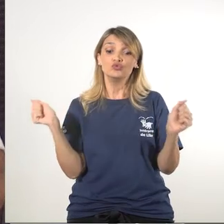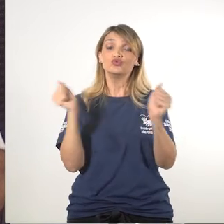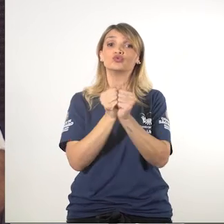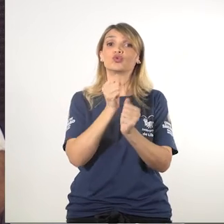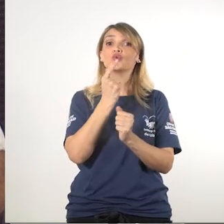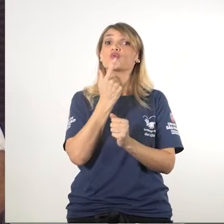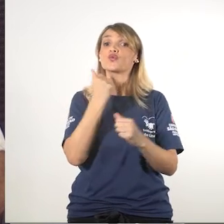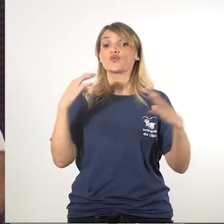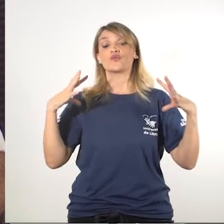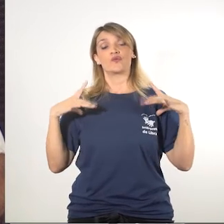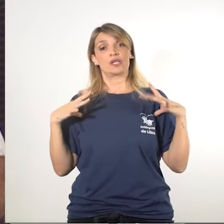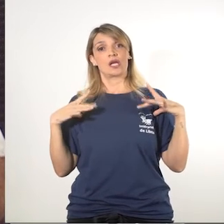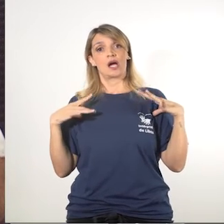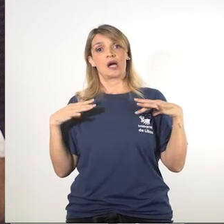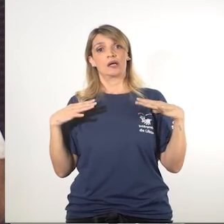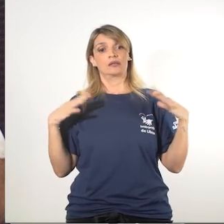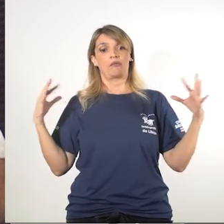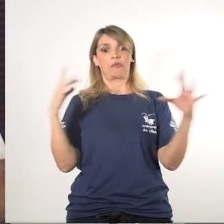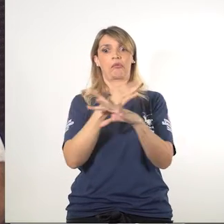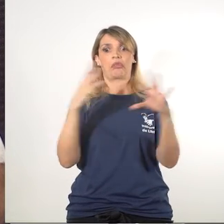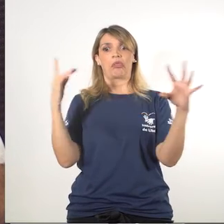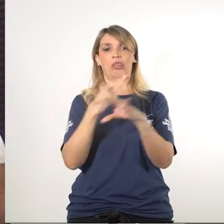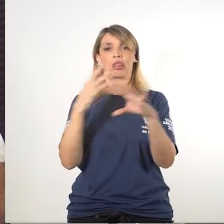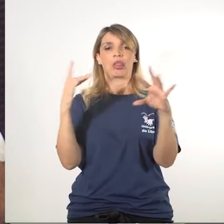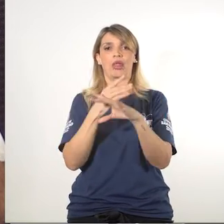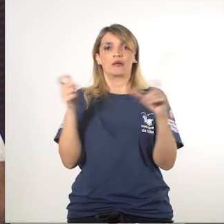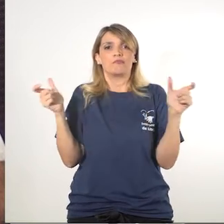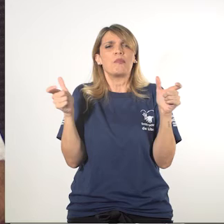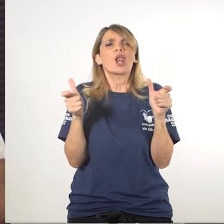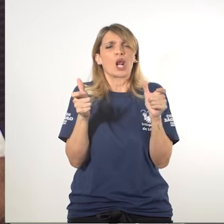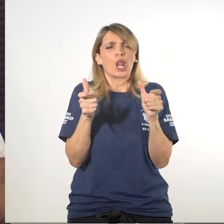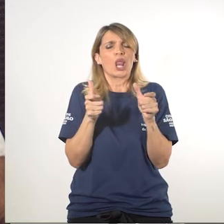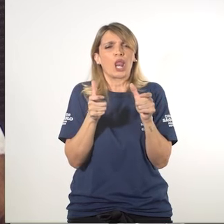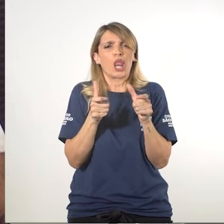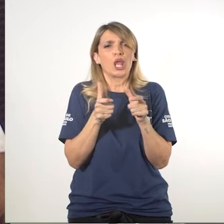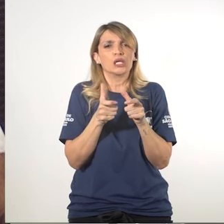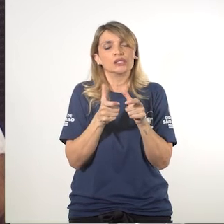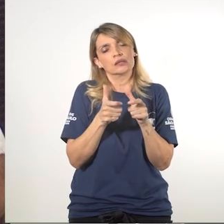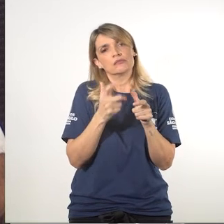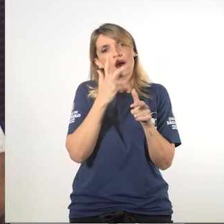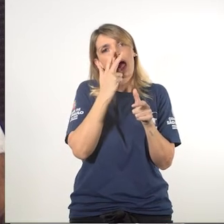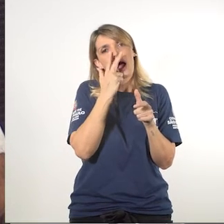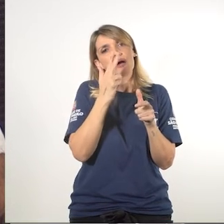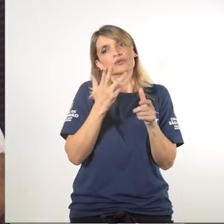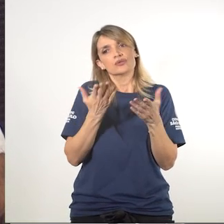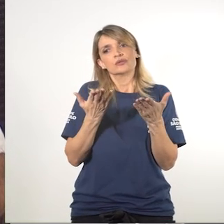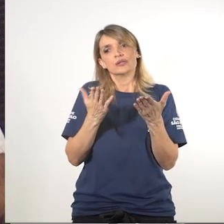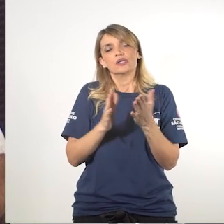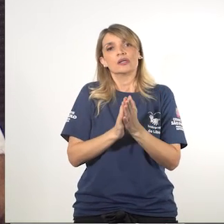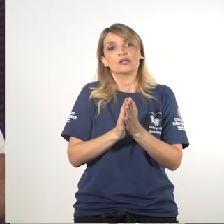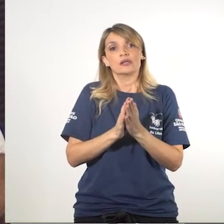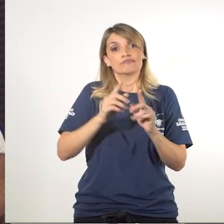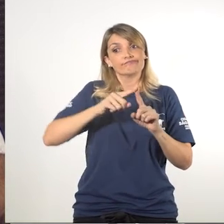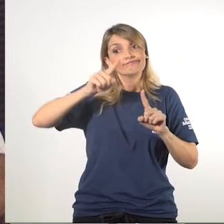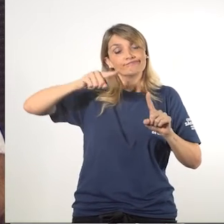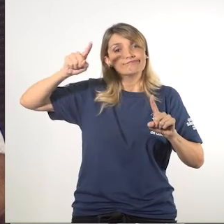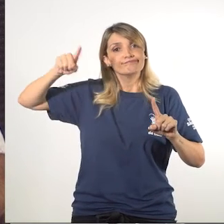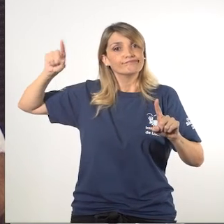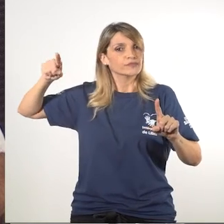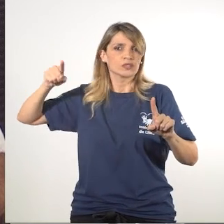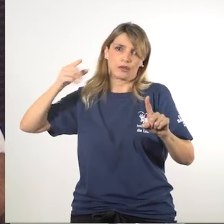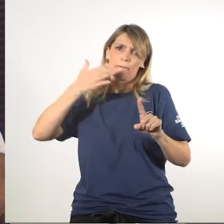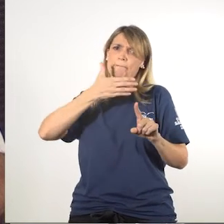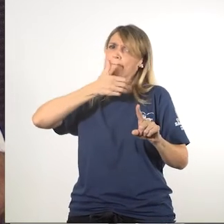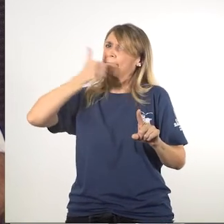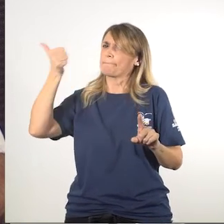a redução da mobilidade aqui na capital, e que a gente acredita que esses números vão impactar positivamente o número